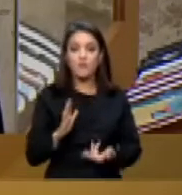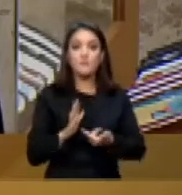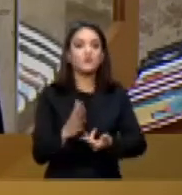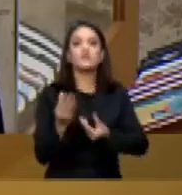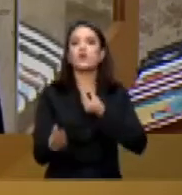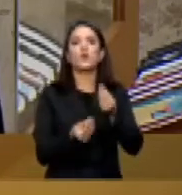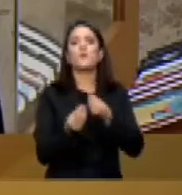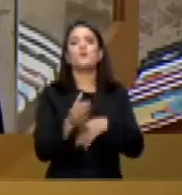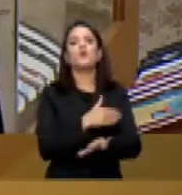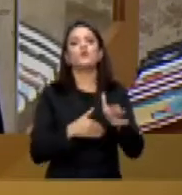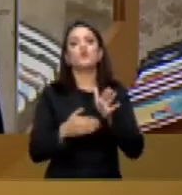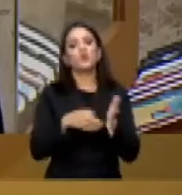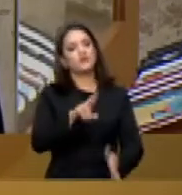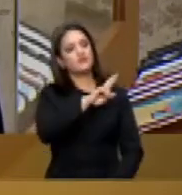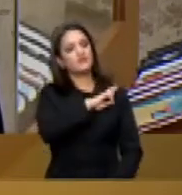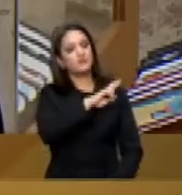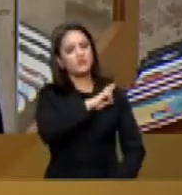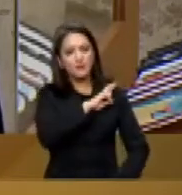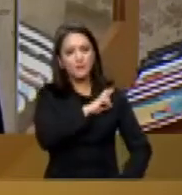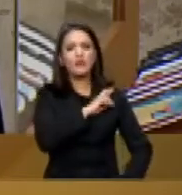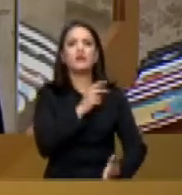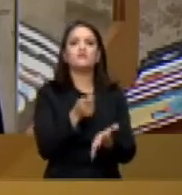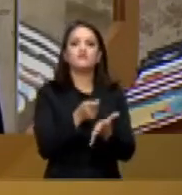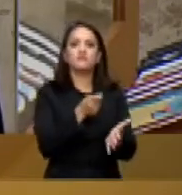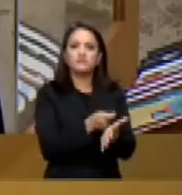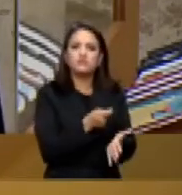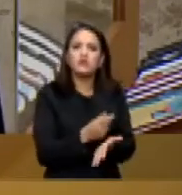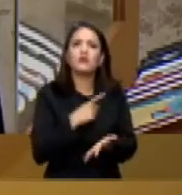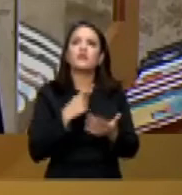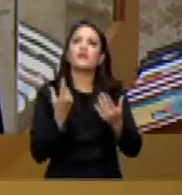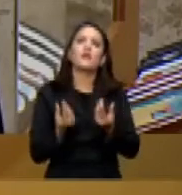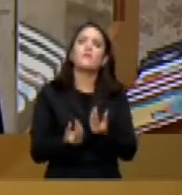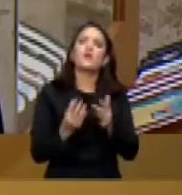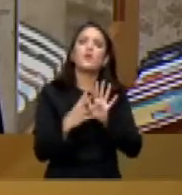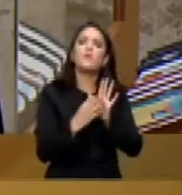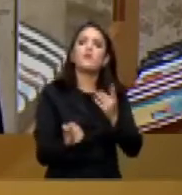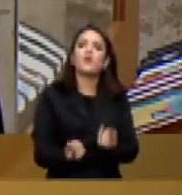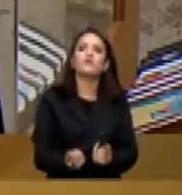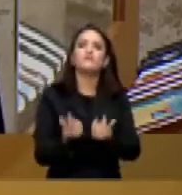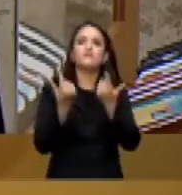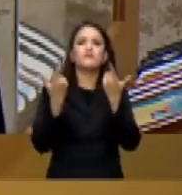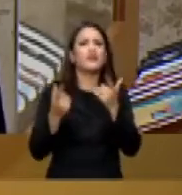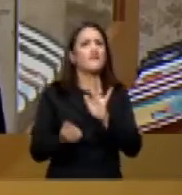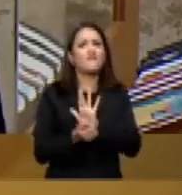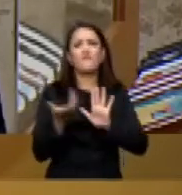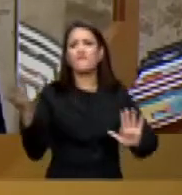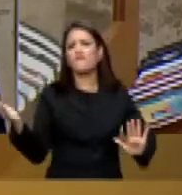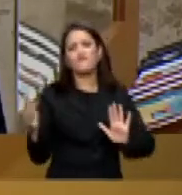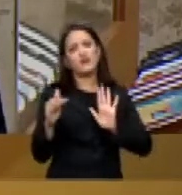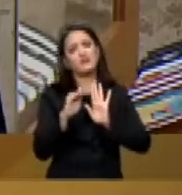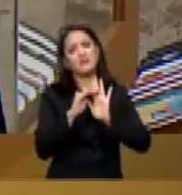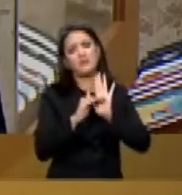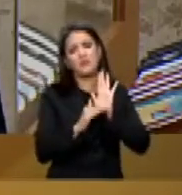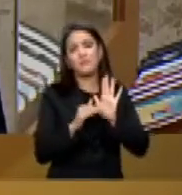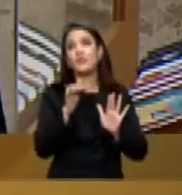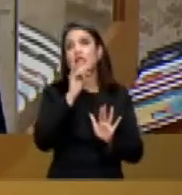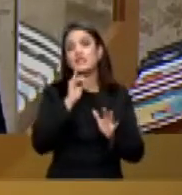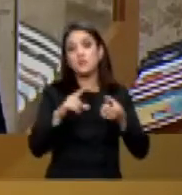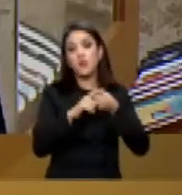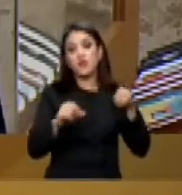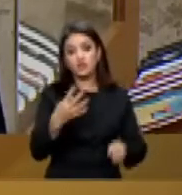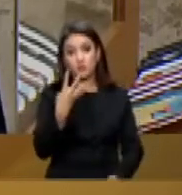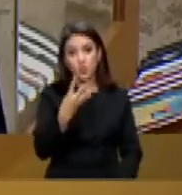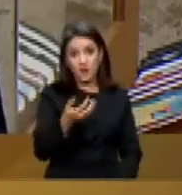de universalização e de modicidade tarifária em diversos preceitos. A exemplo do artigo